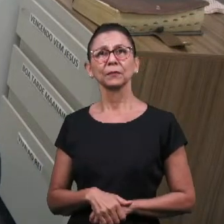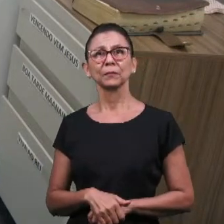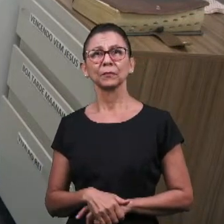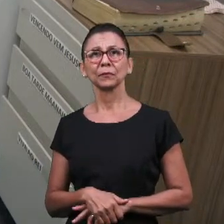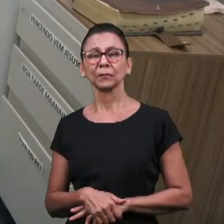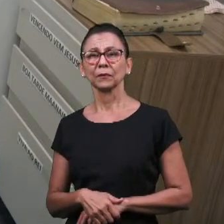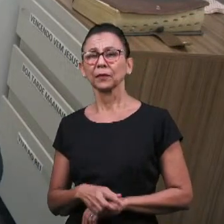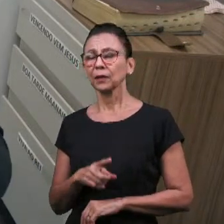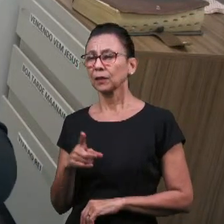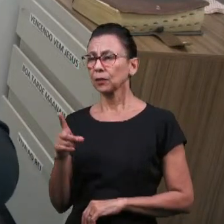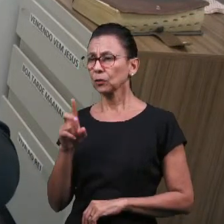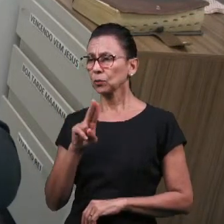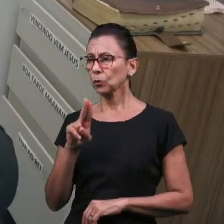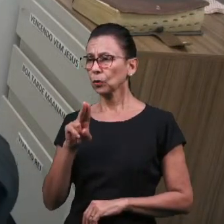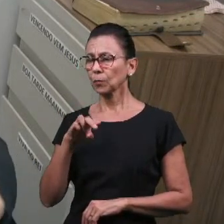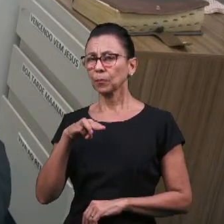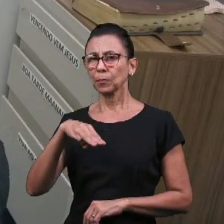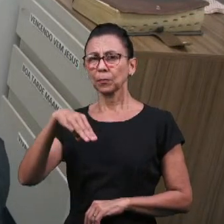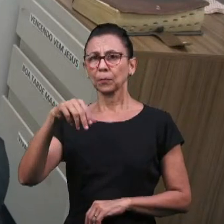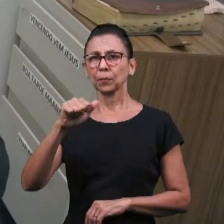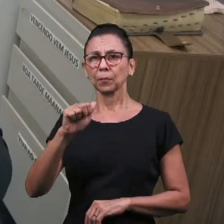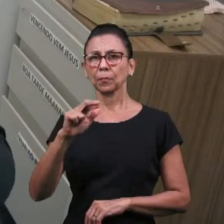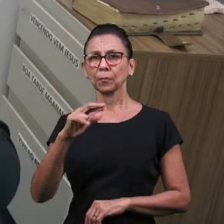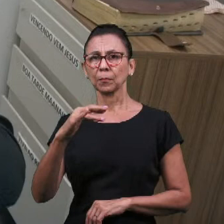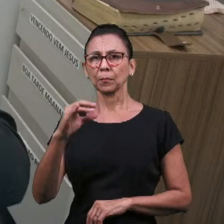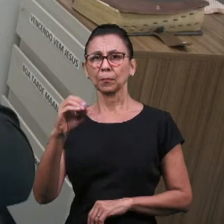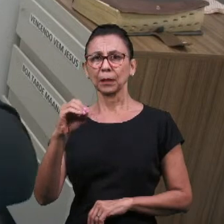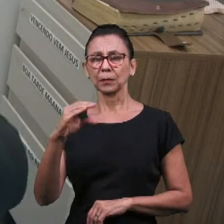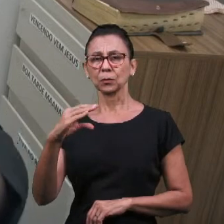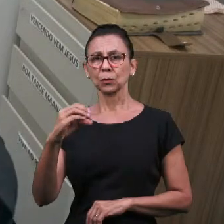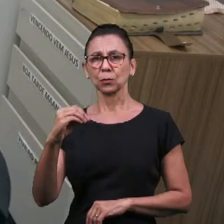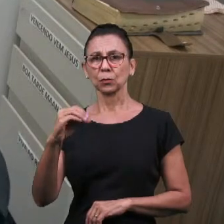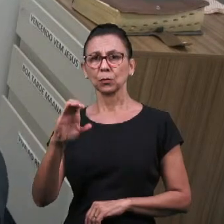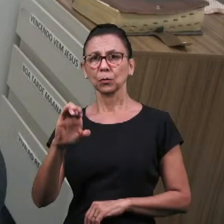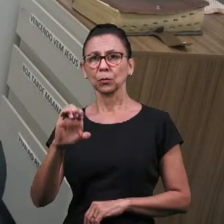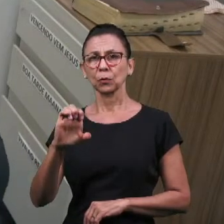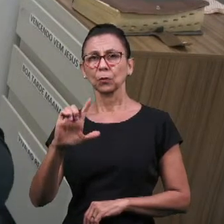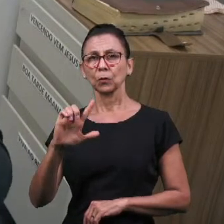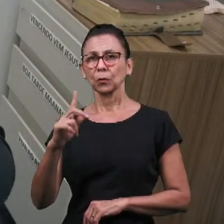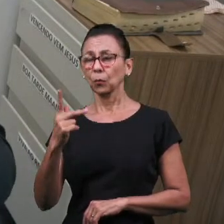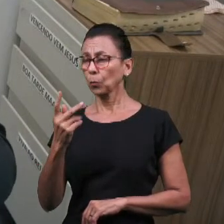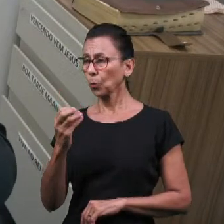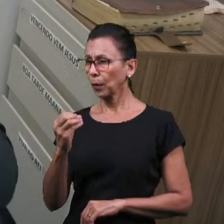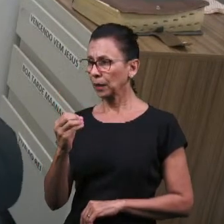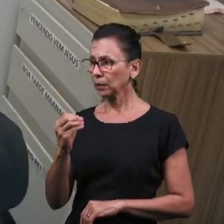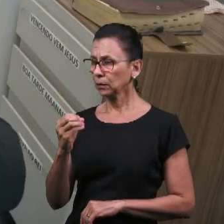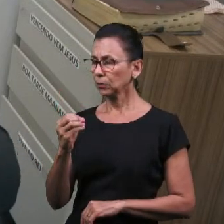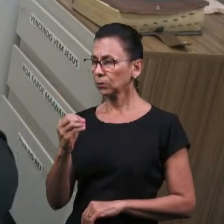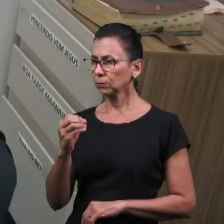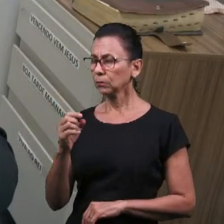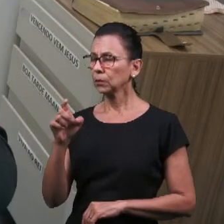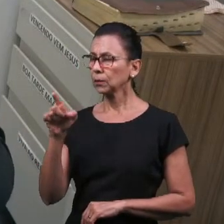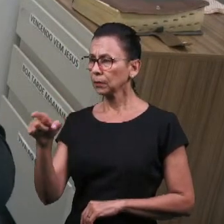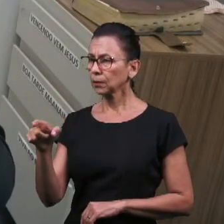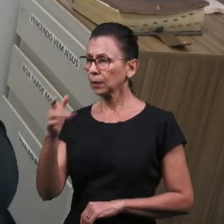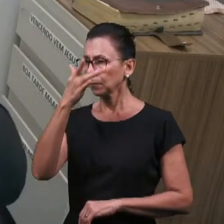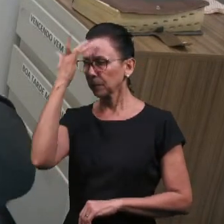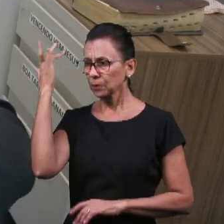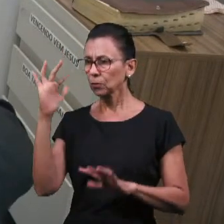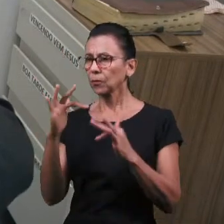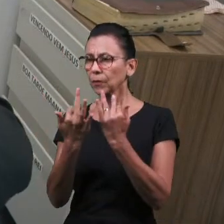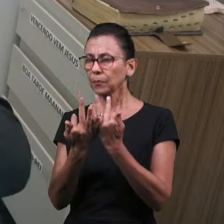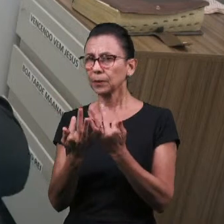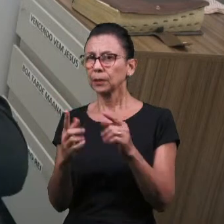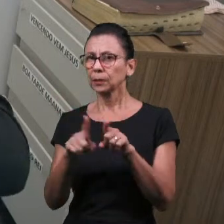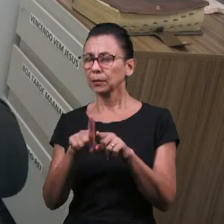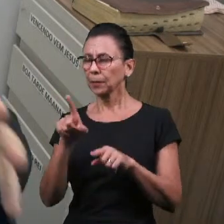Márcio Coelho. O pastor tem parentes, tem alguém na família que já foi pastor, que está pastor da família. Só tem o